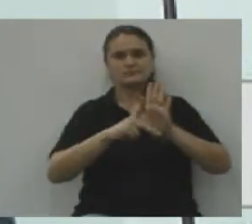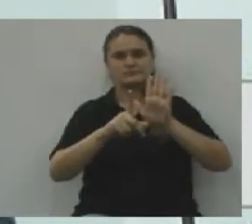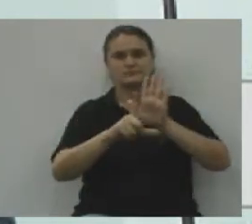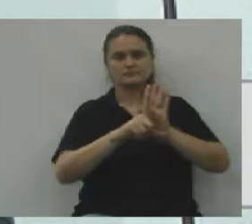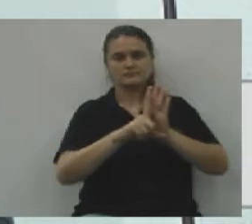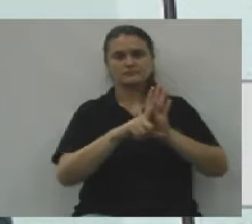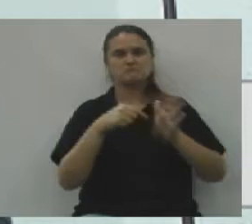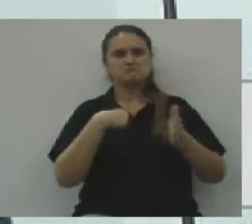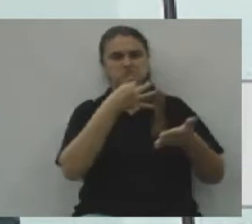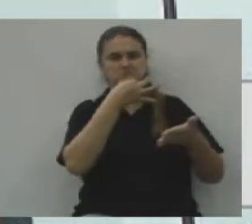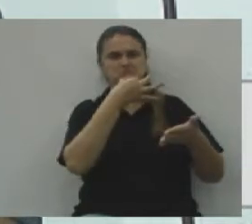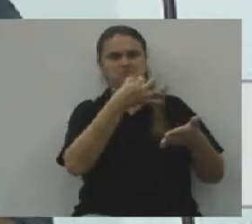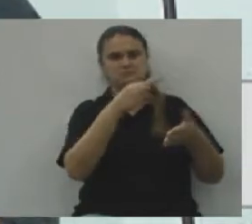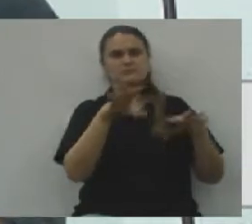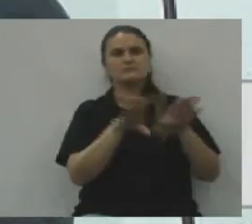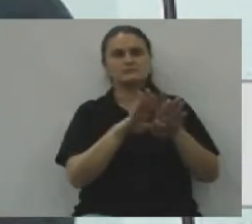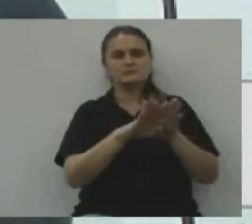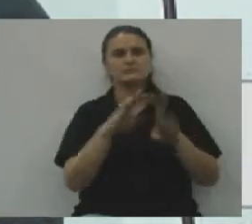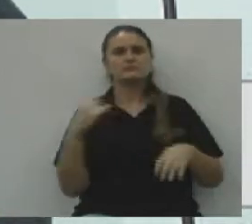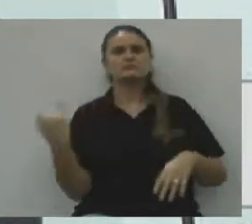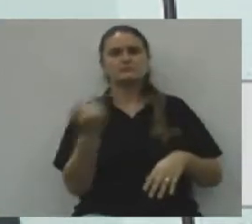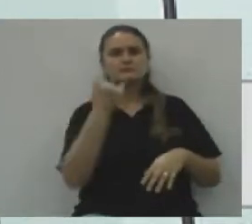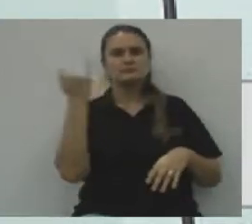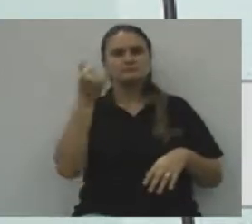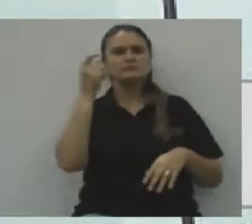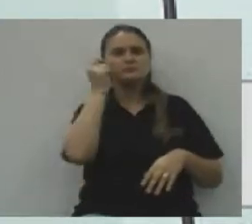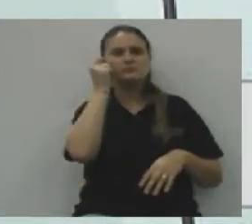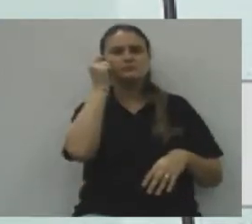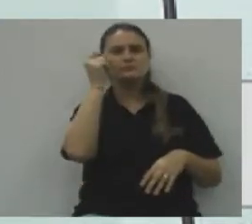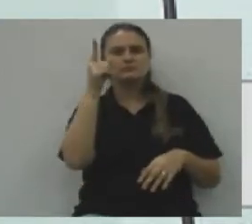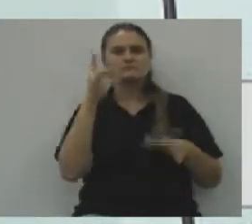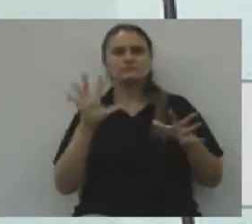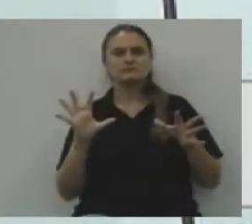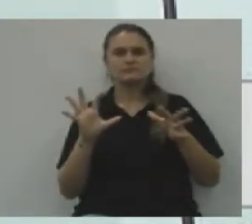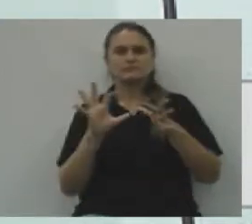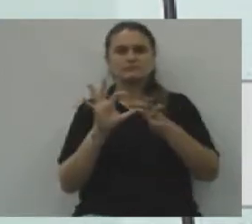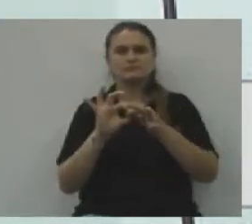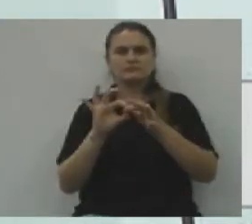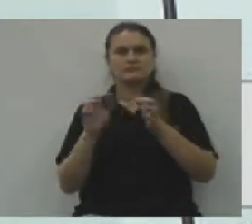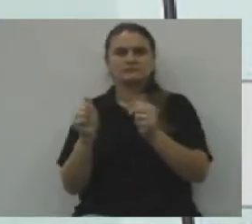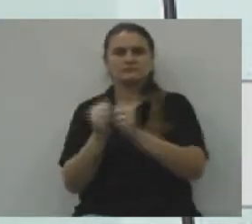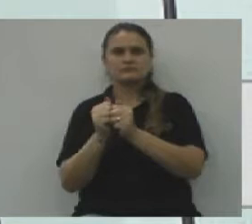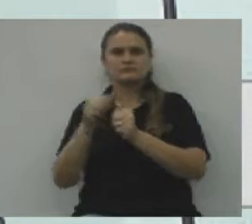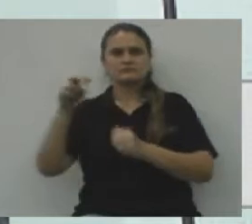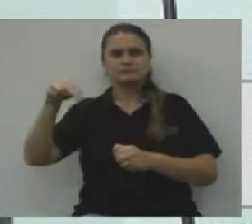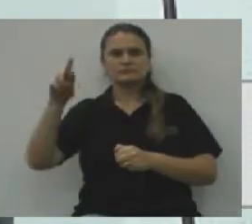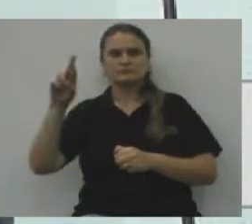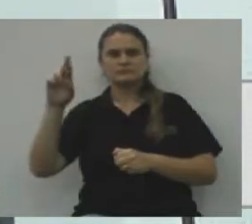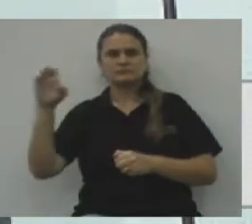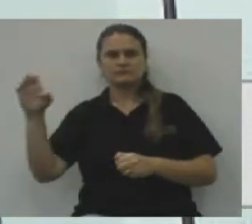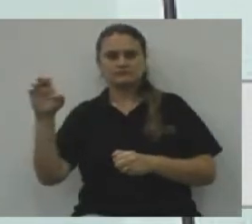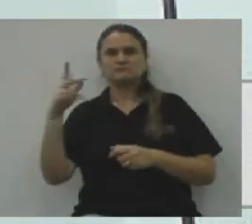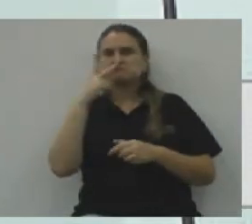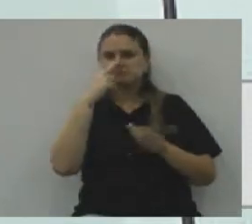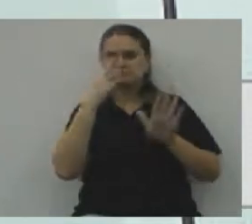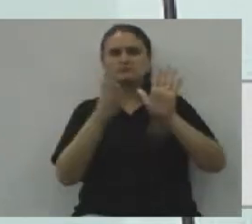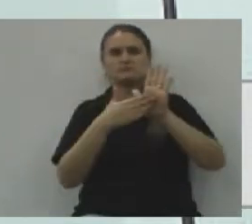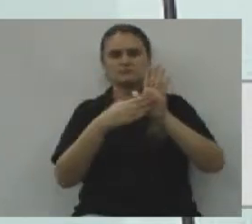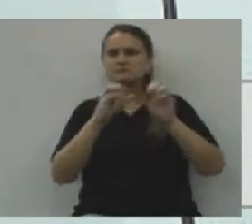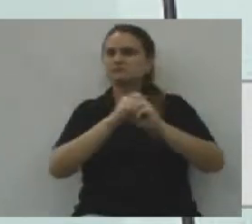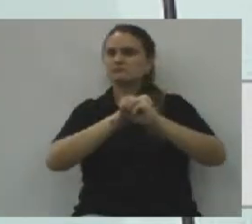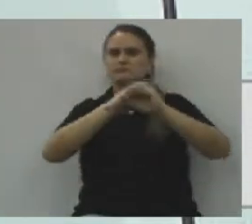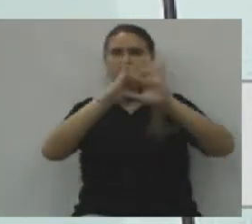lei, achei também importantíssimo aquela ideia de parceria com o Núcleo Regional de Educação, bem transcrita